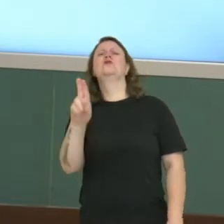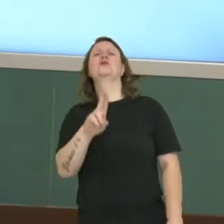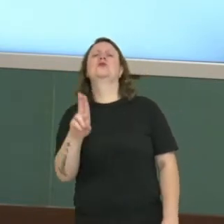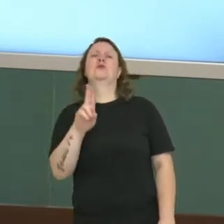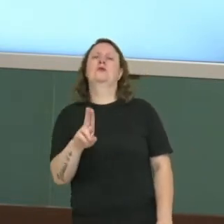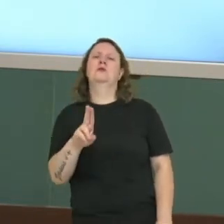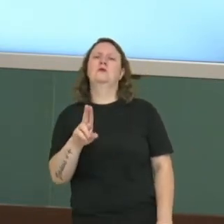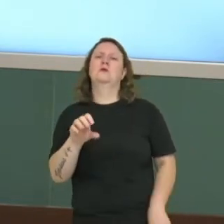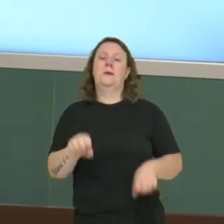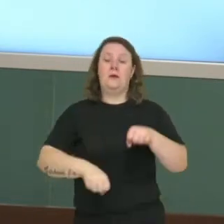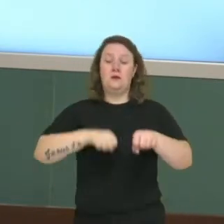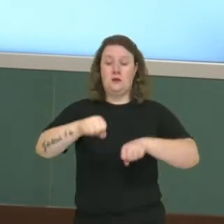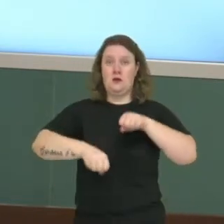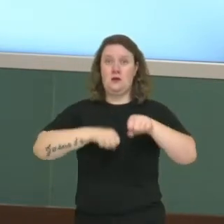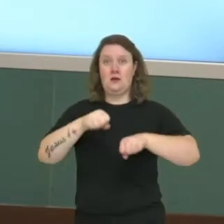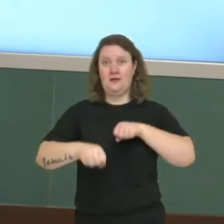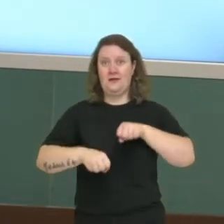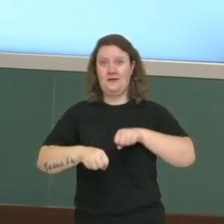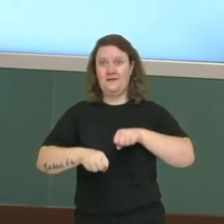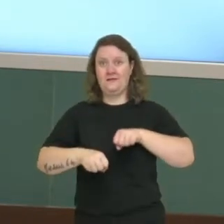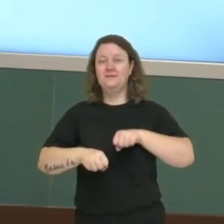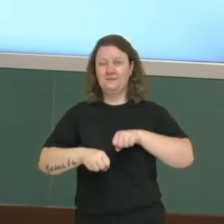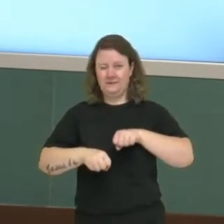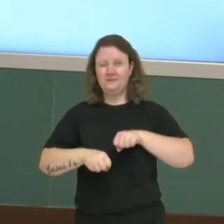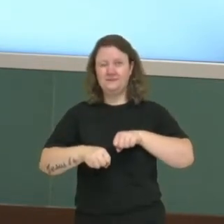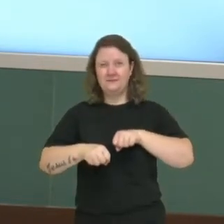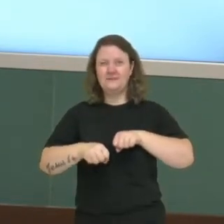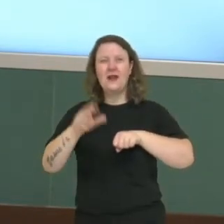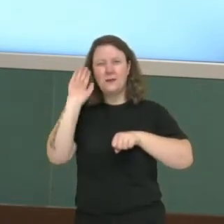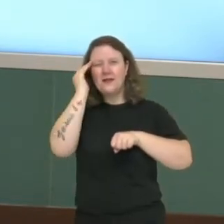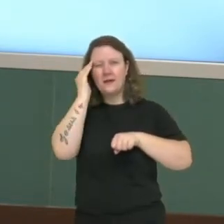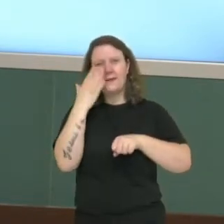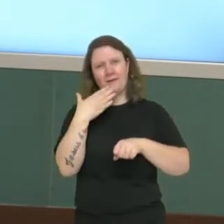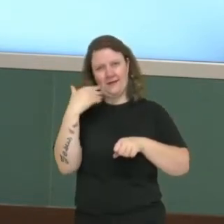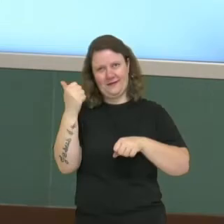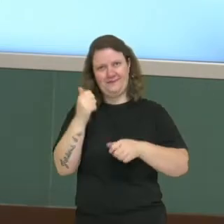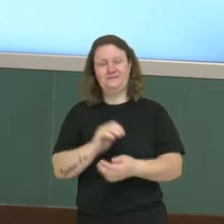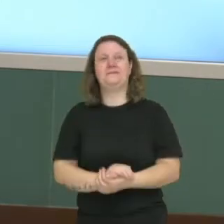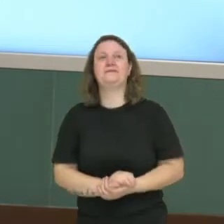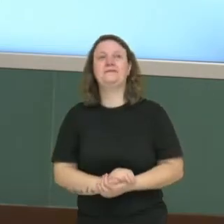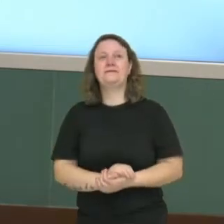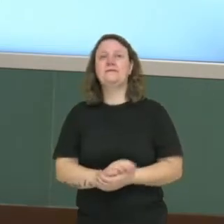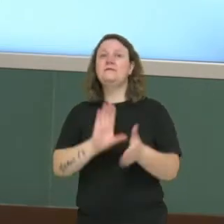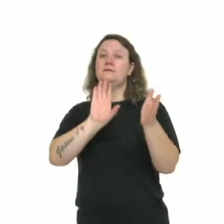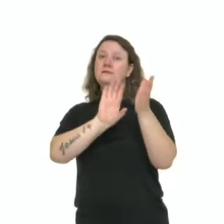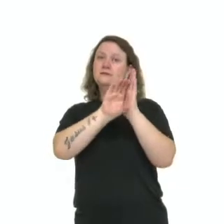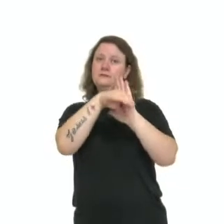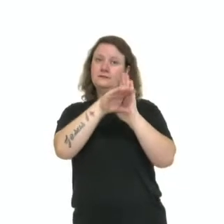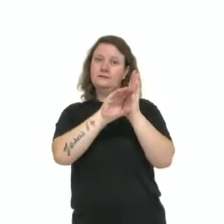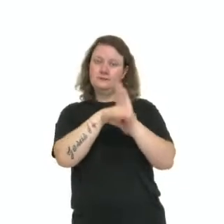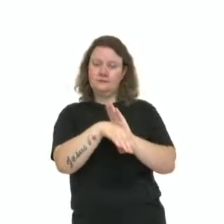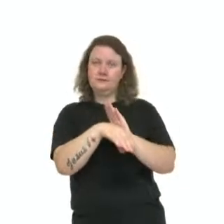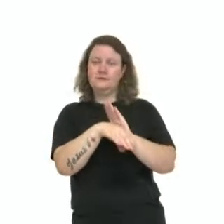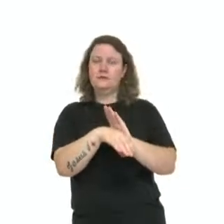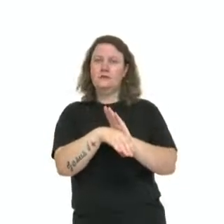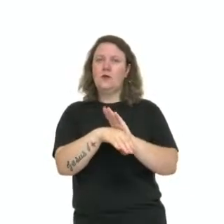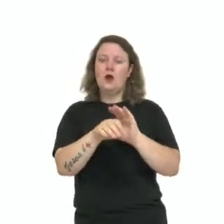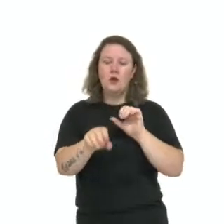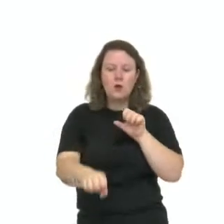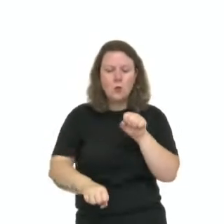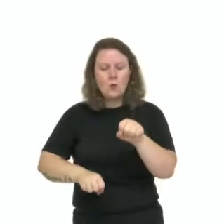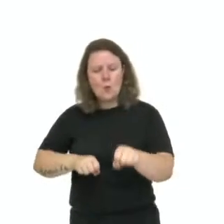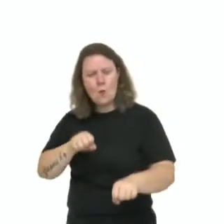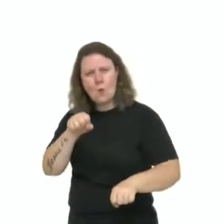dá para a sua bicicleta? Vamos entender um pouquinho de tudo isso. Primeiro, nosso conceito. Olha só. O ciclismo é